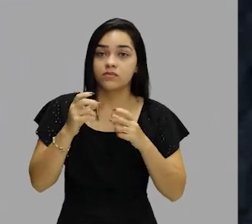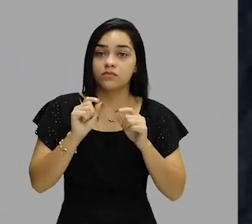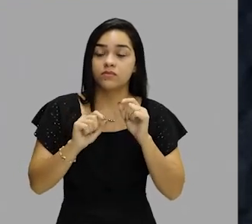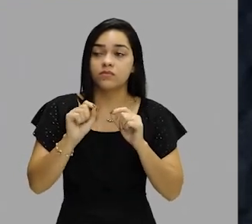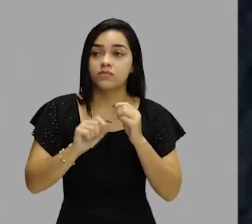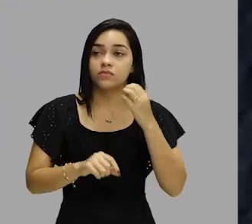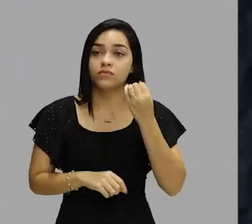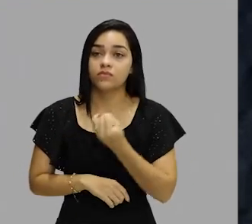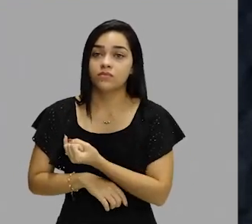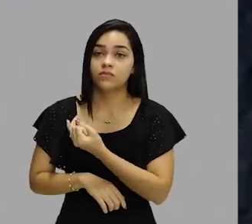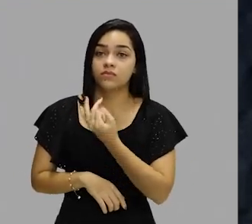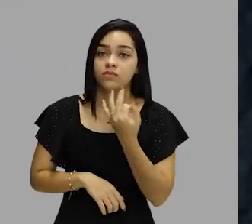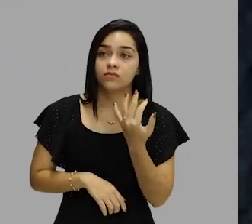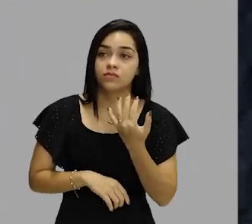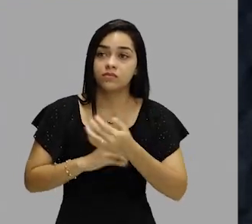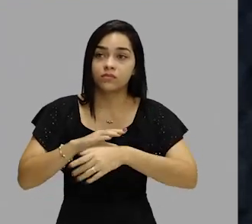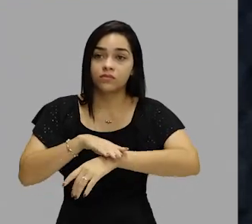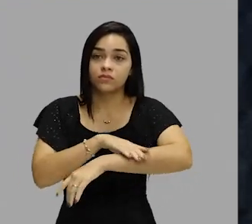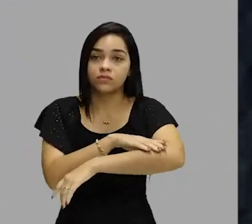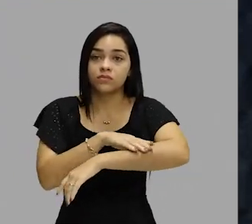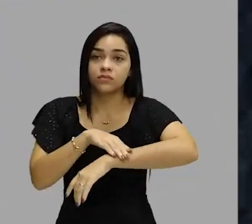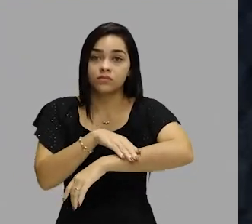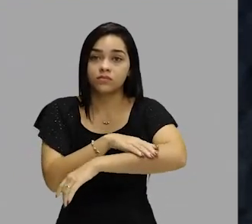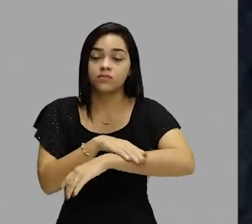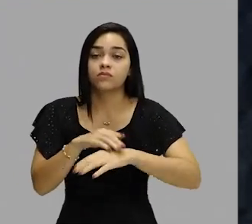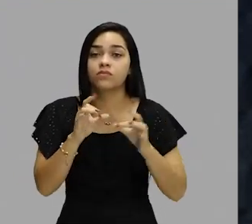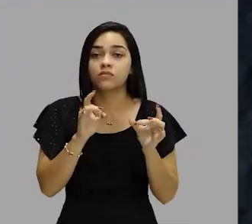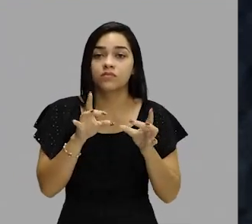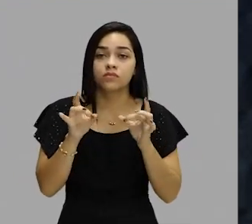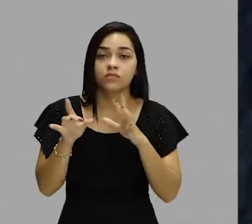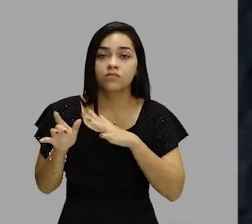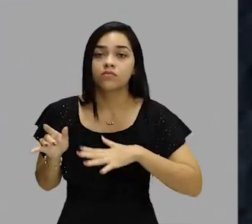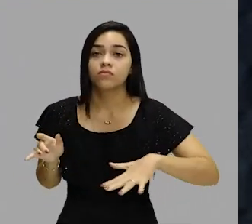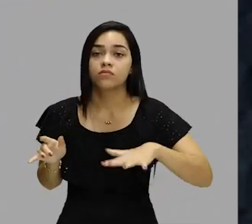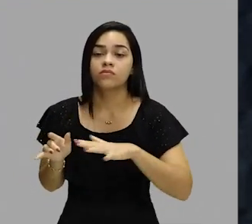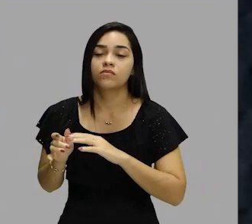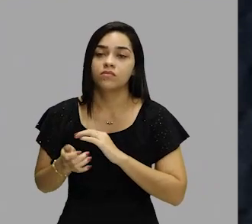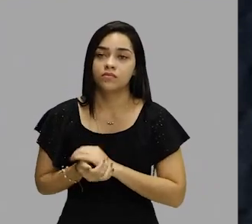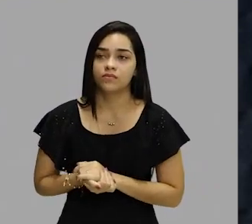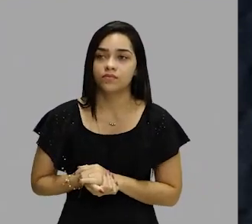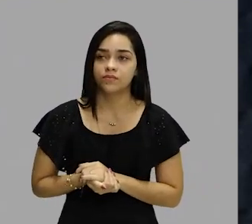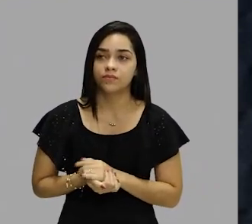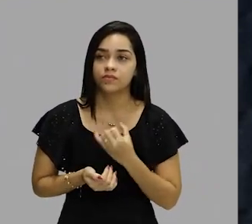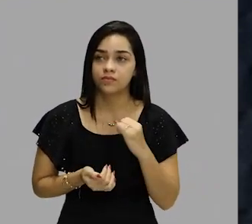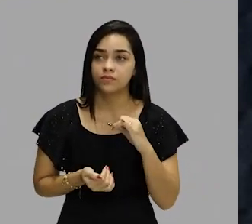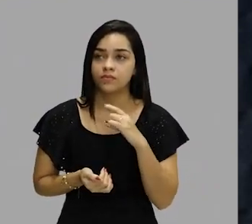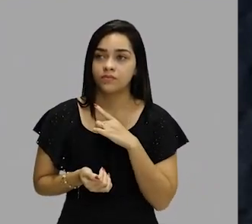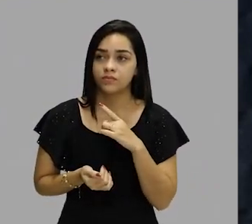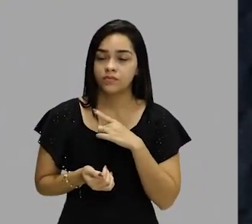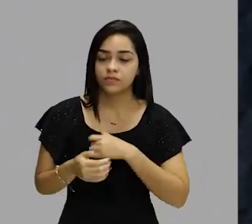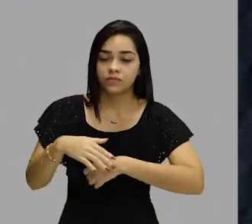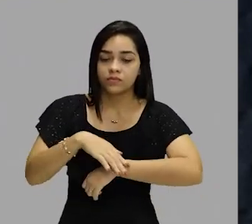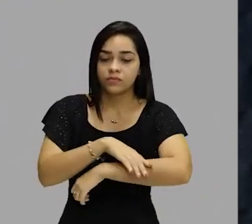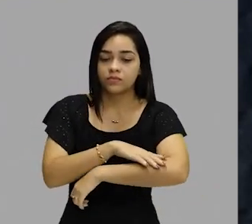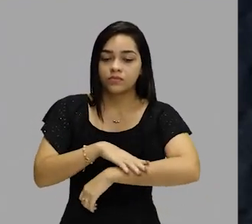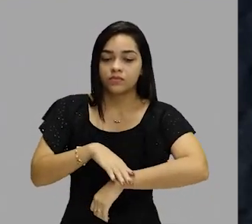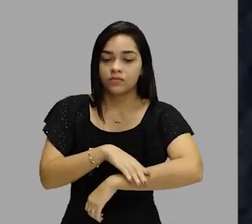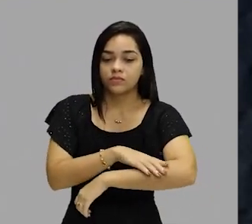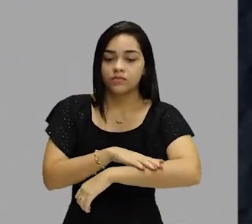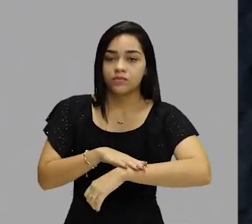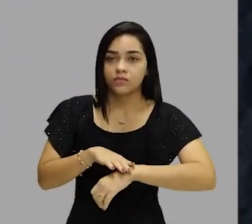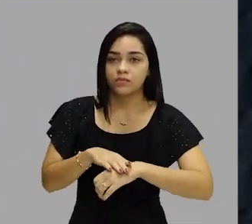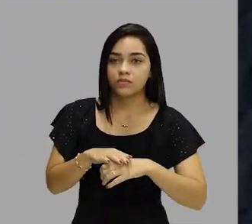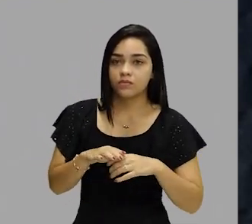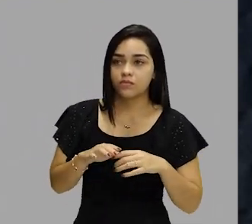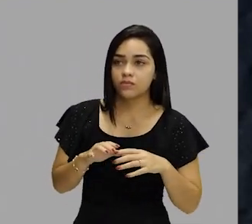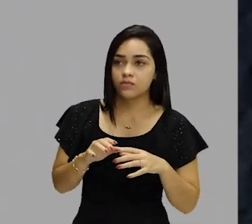era a quantidade de pele que estava sendo comercializada naquela região. Então, se tinha muita pele de linces, né,